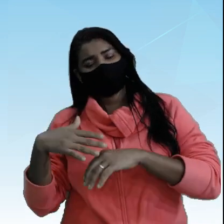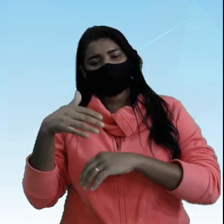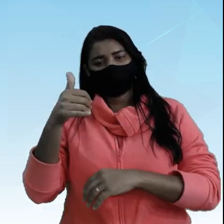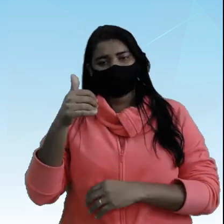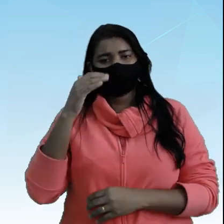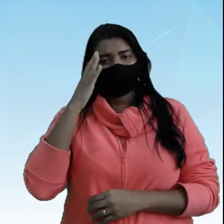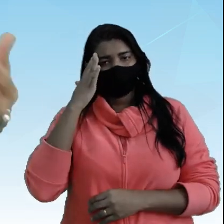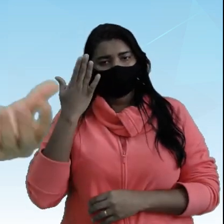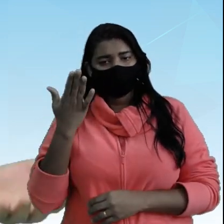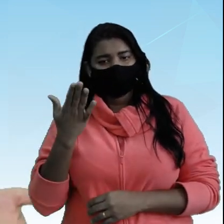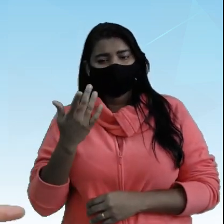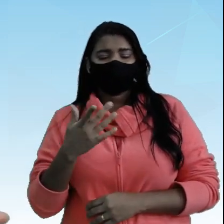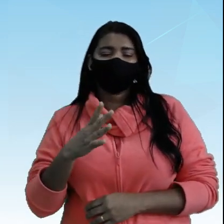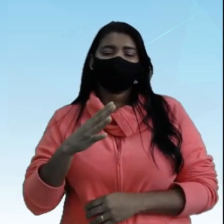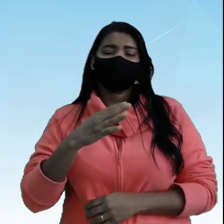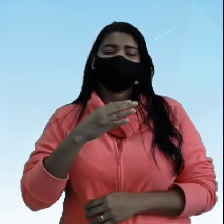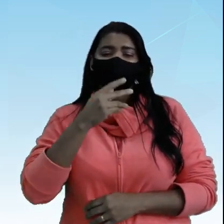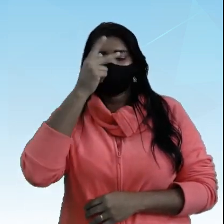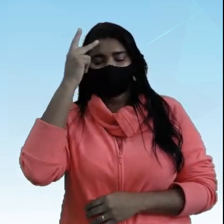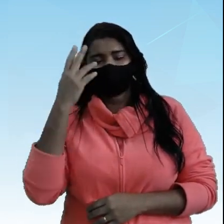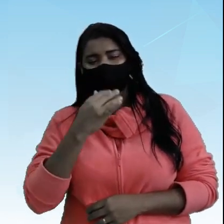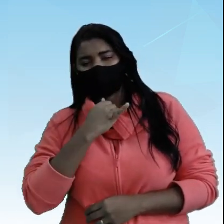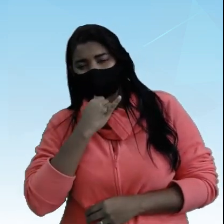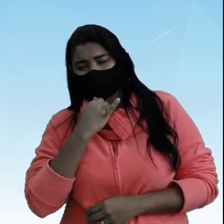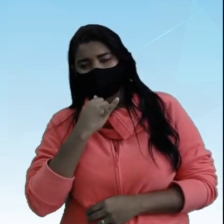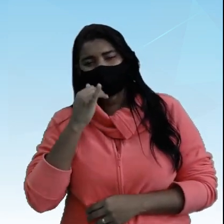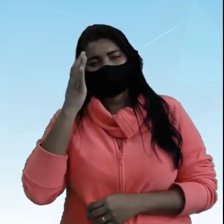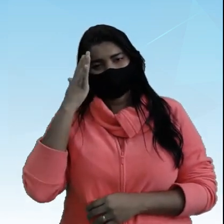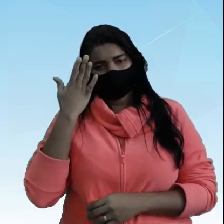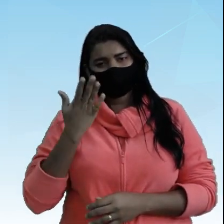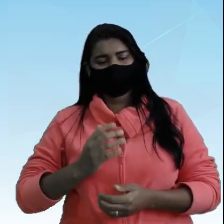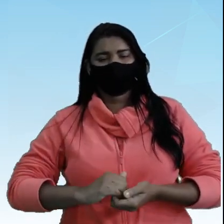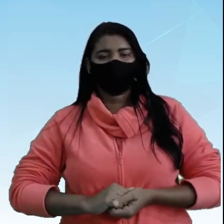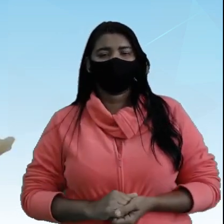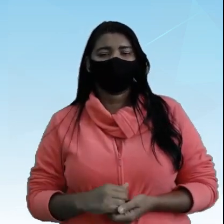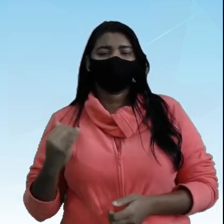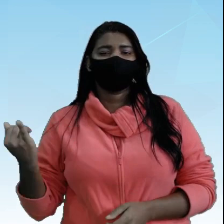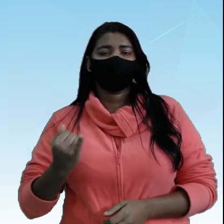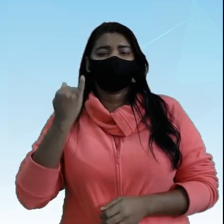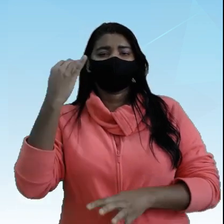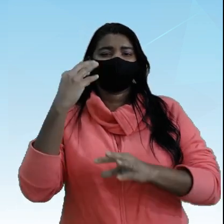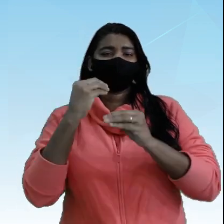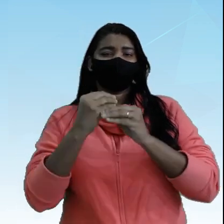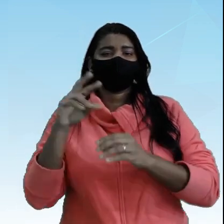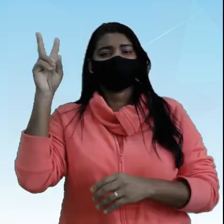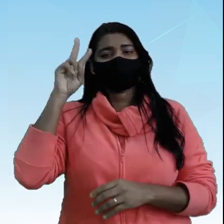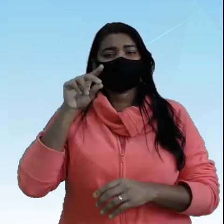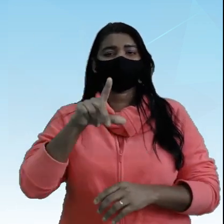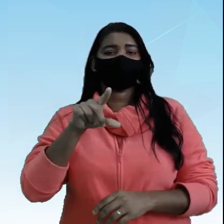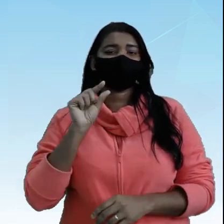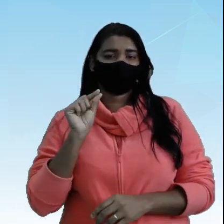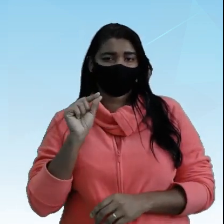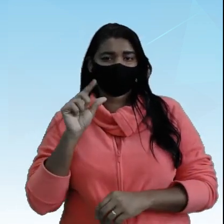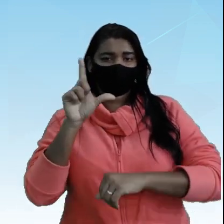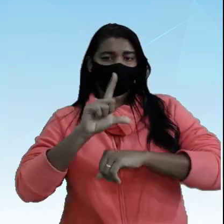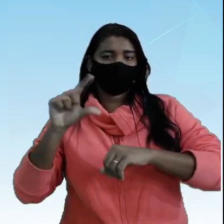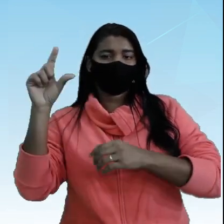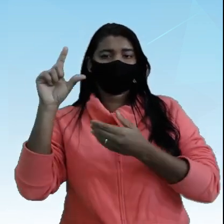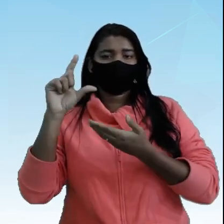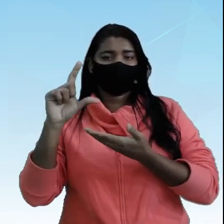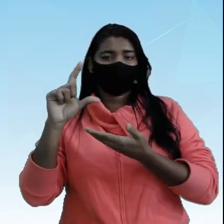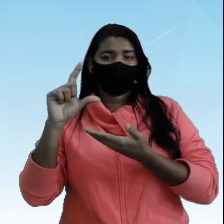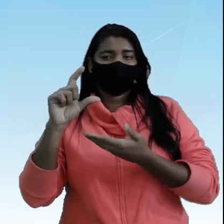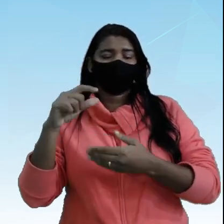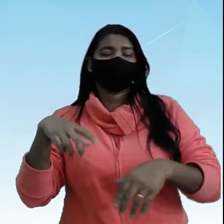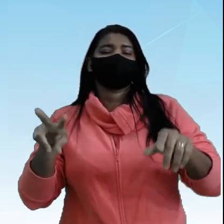frase para não dar aquela ideia tão pesada. Então é importante lembrar as escolhas lexicais. Vamos